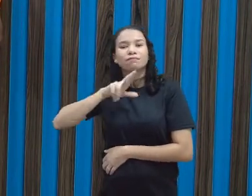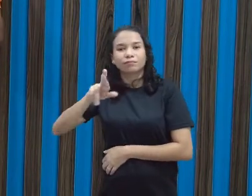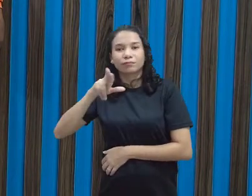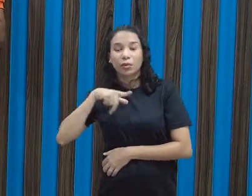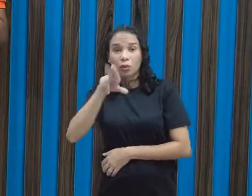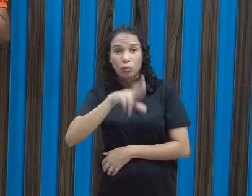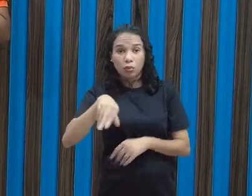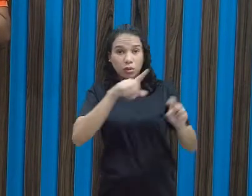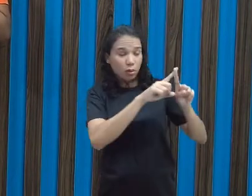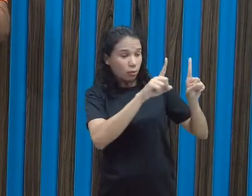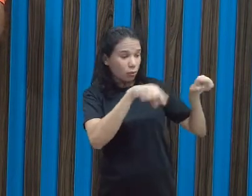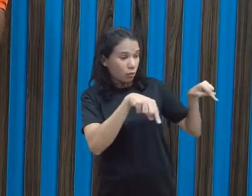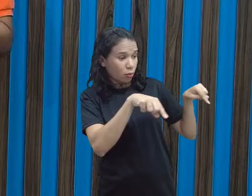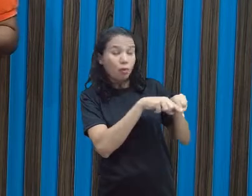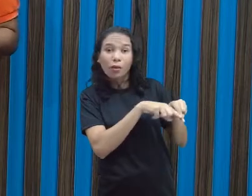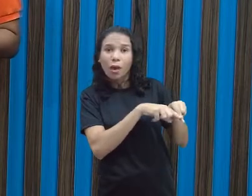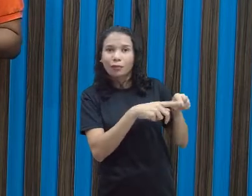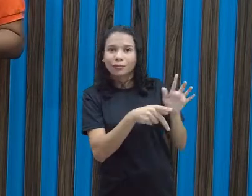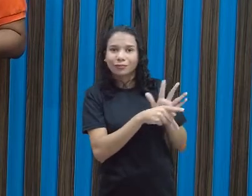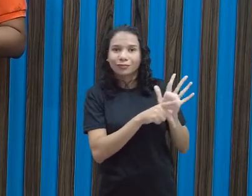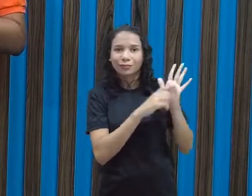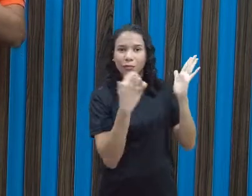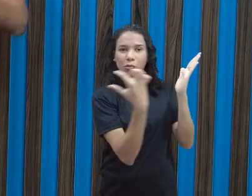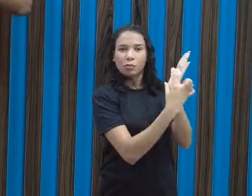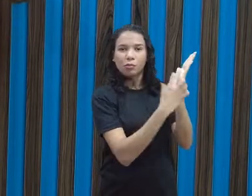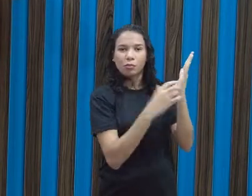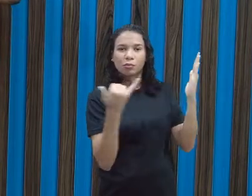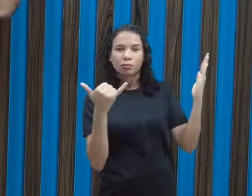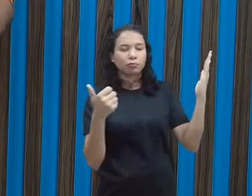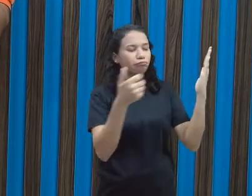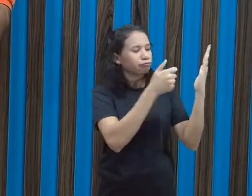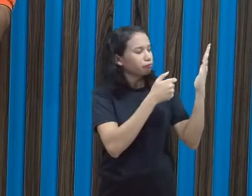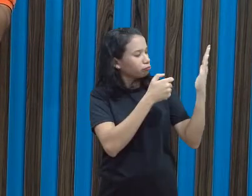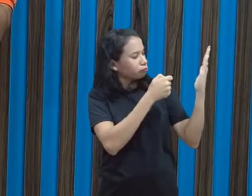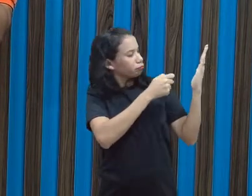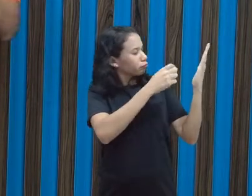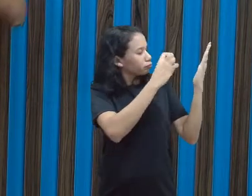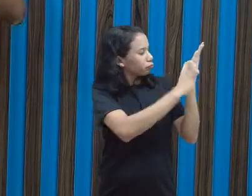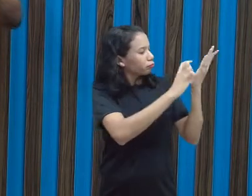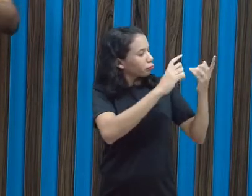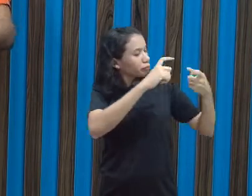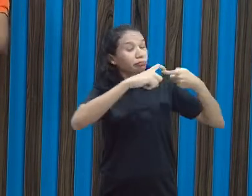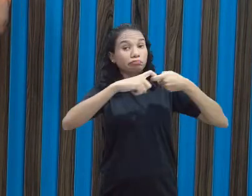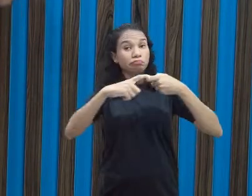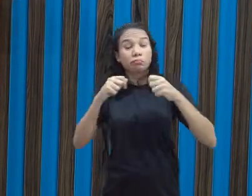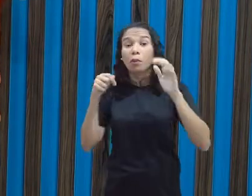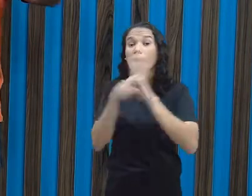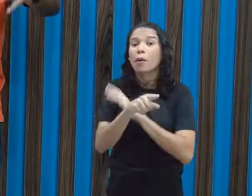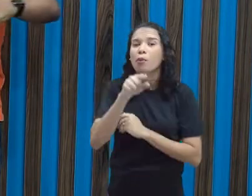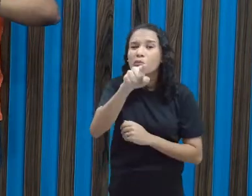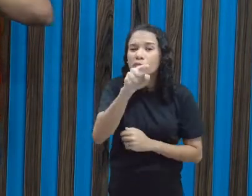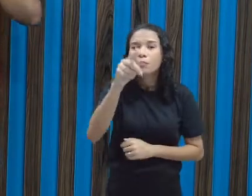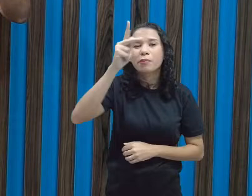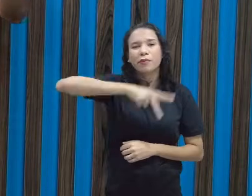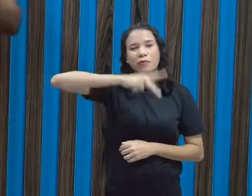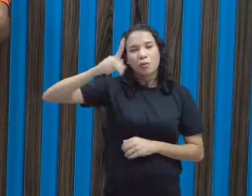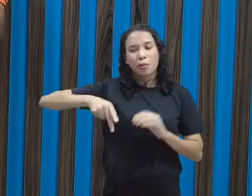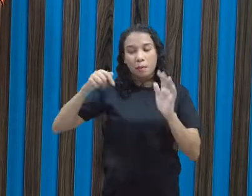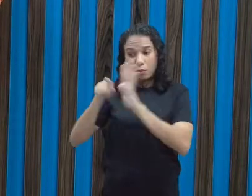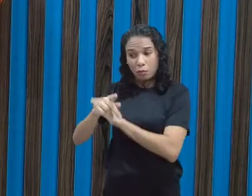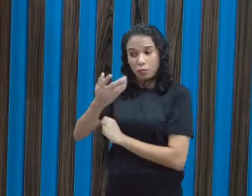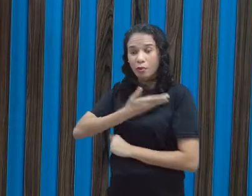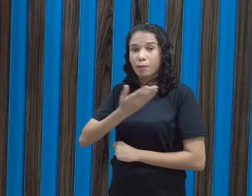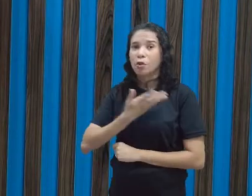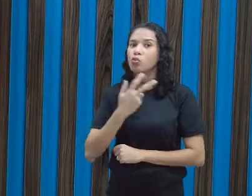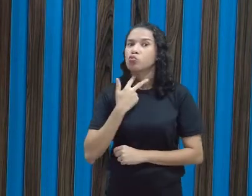QR Code aqui, ó, para baixar o aplicativo, né? Ou pergunta para o seu professor, ou pergunta para o coleguinha. O importante é a gente